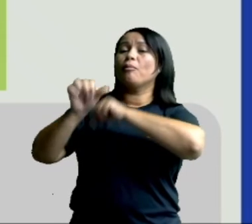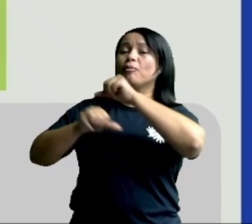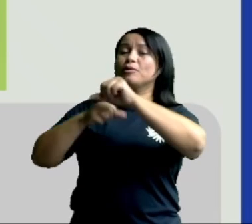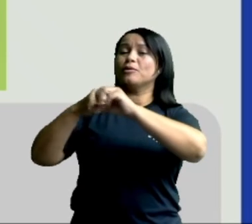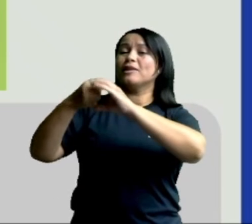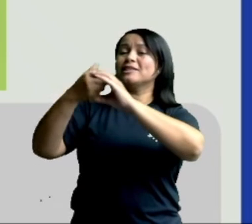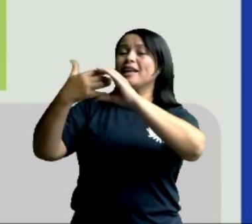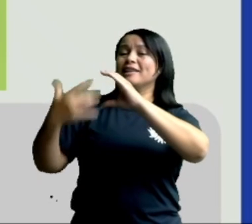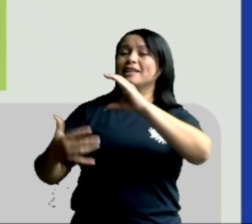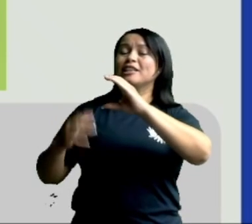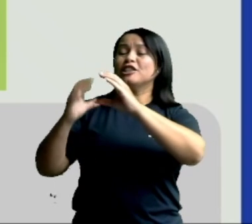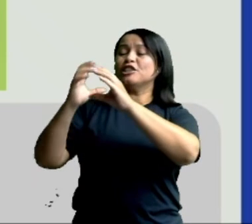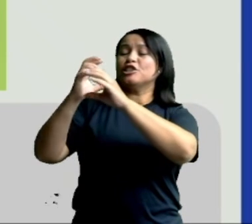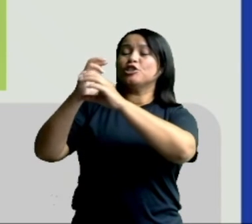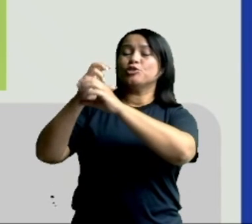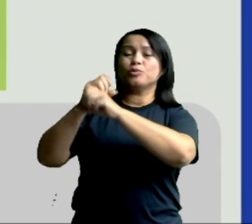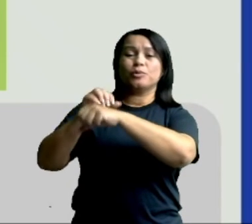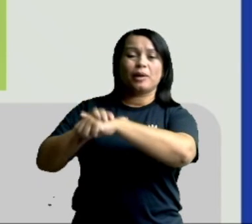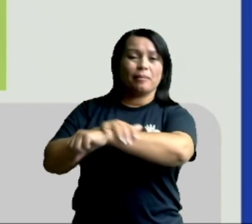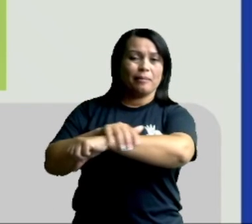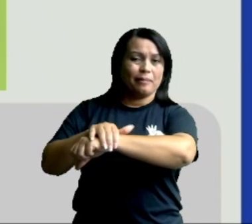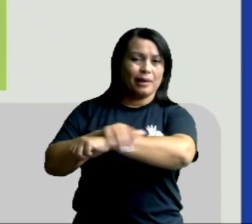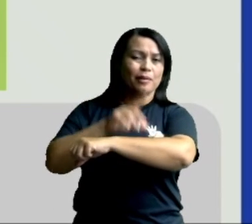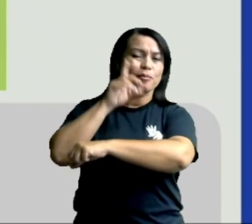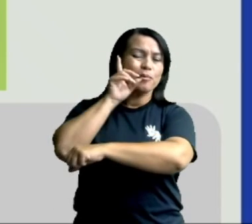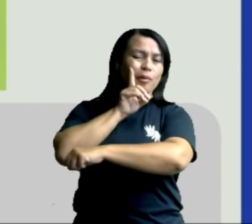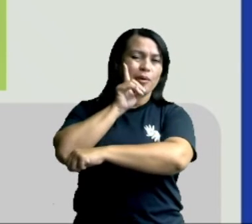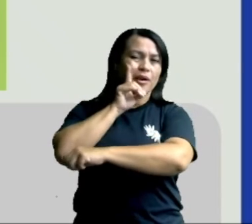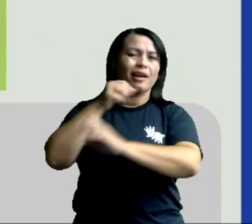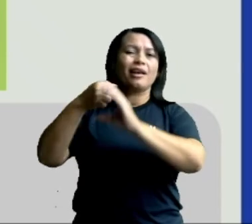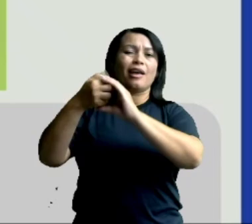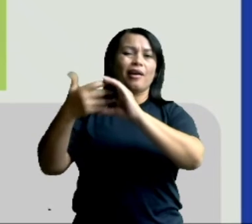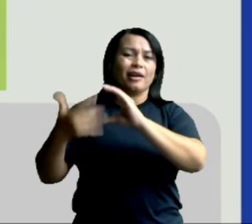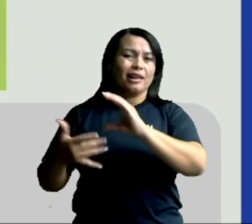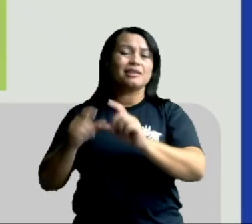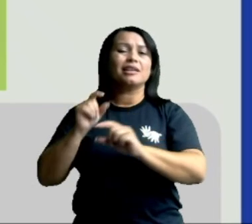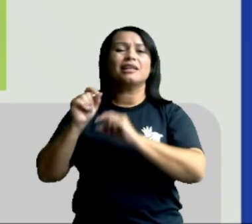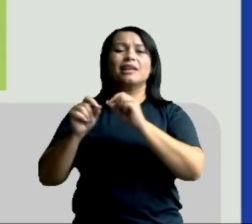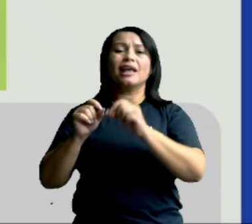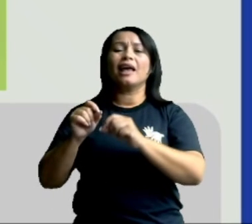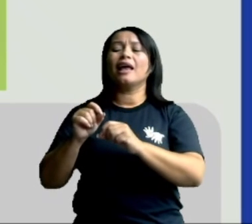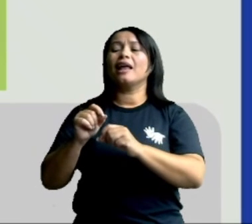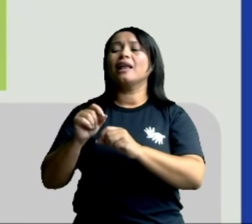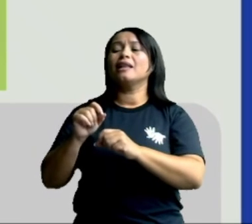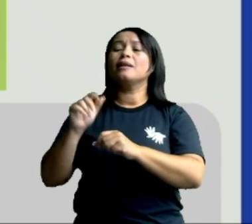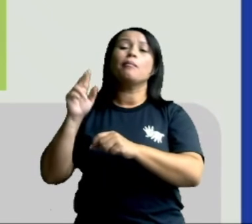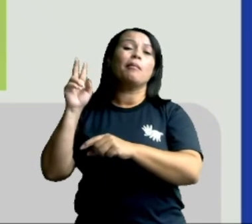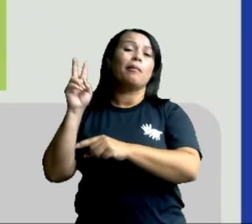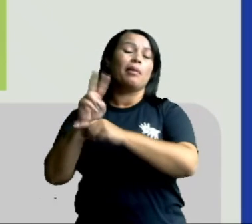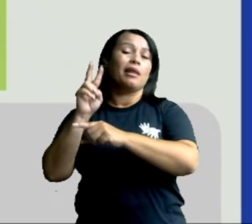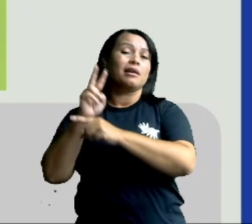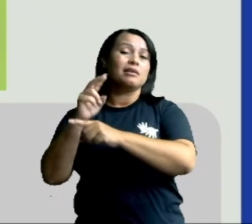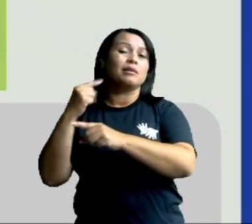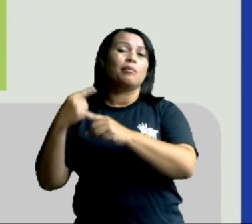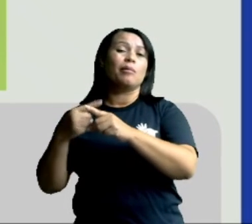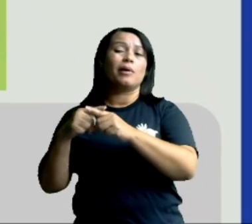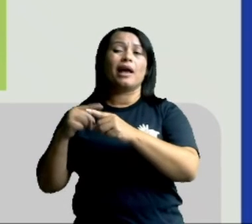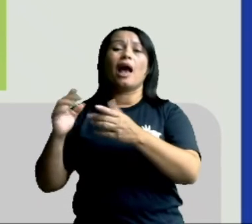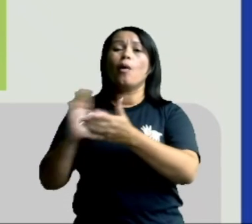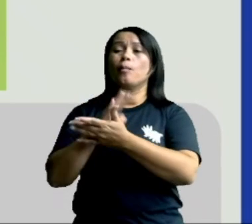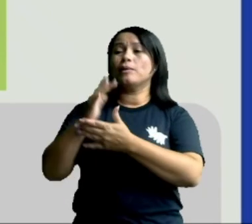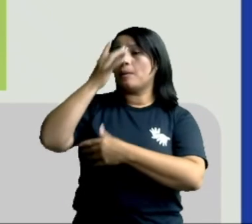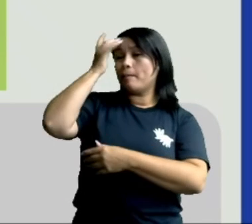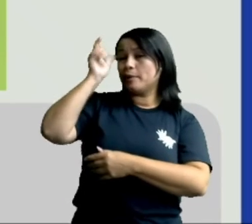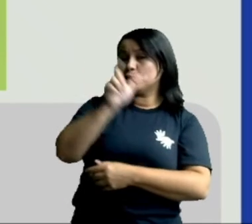de ficar com a pele mais morena, como uma característica de quê? De proteger-se, tendo em vista que pessoas